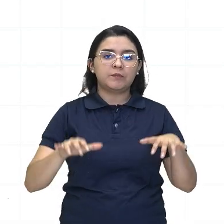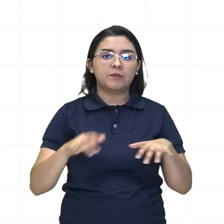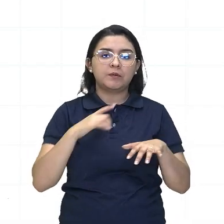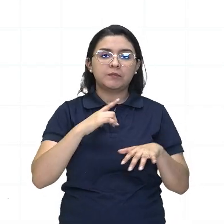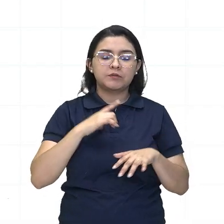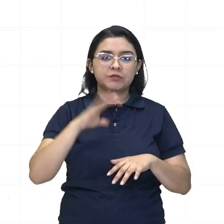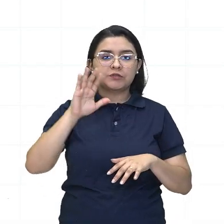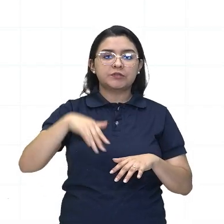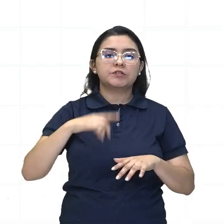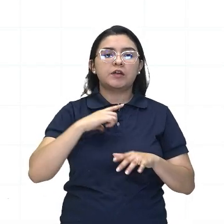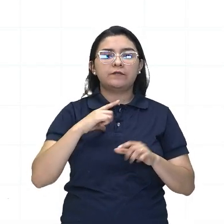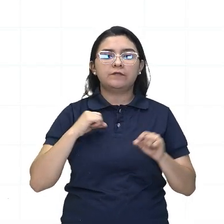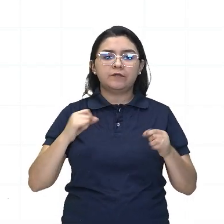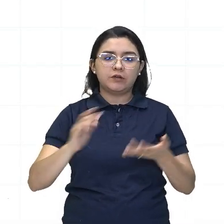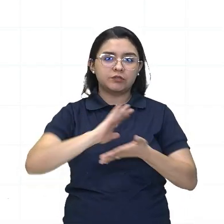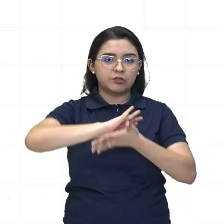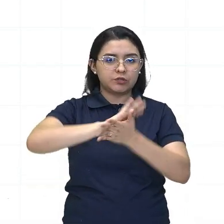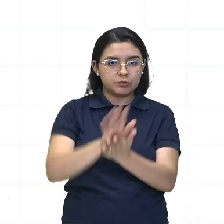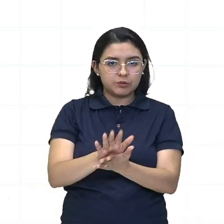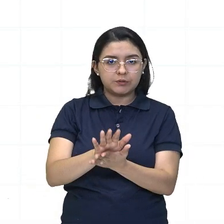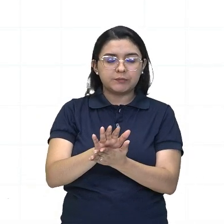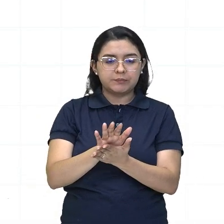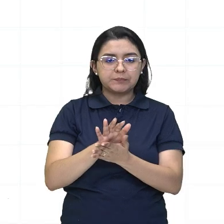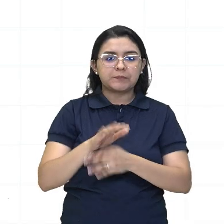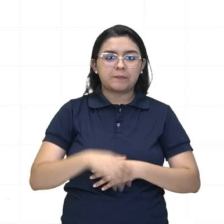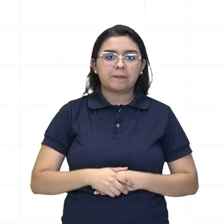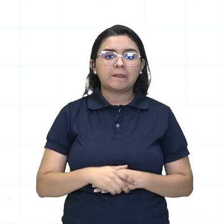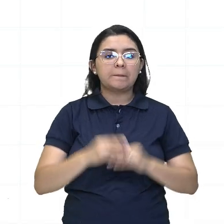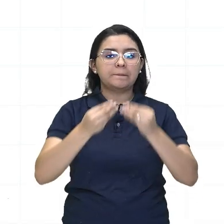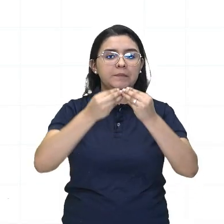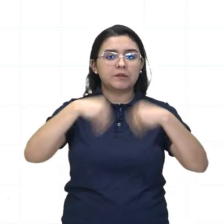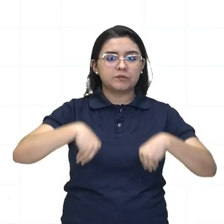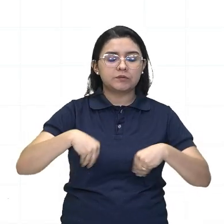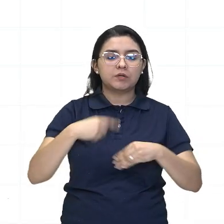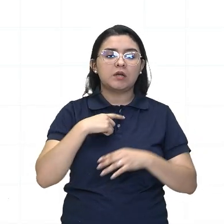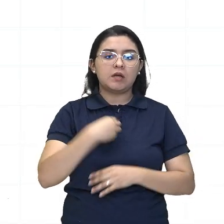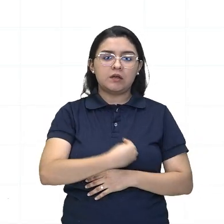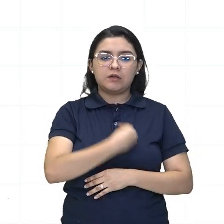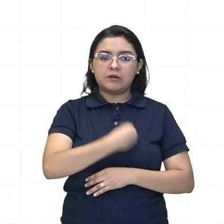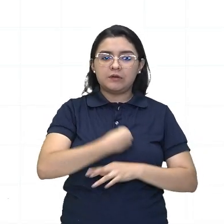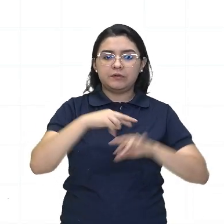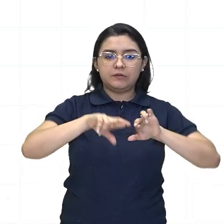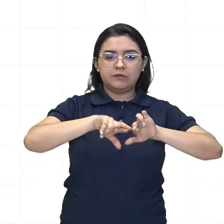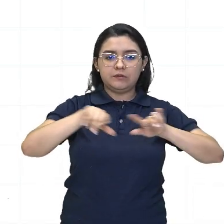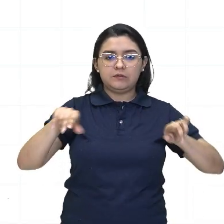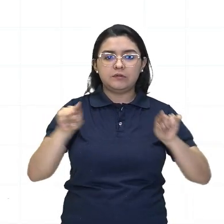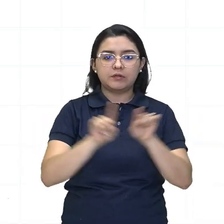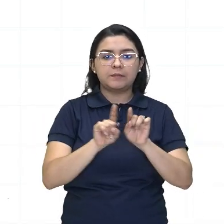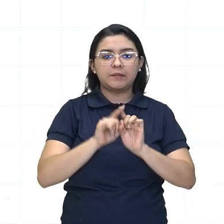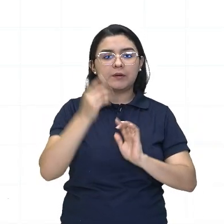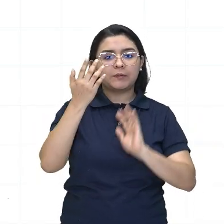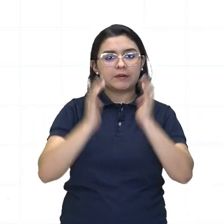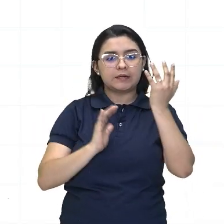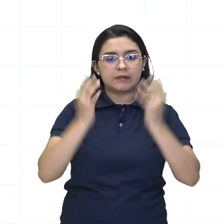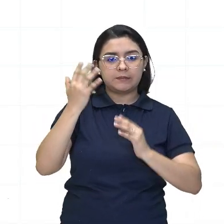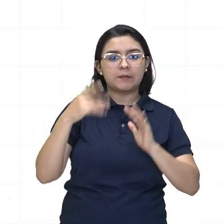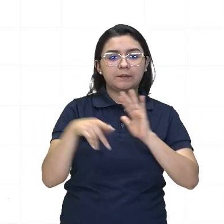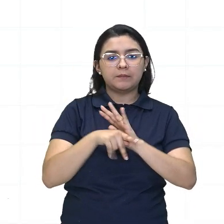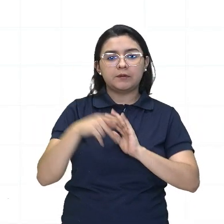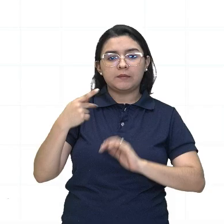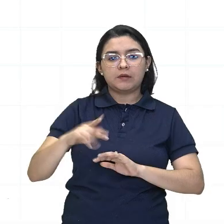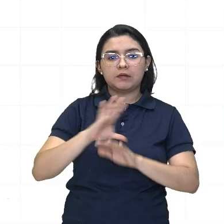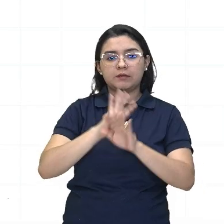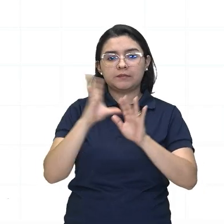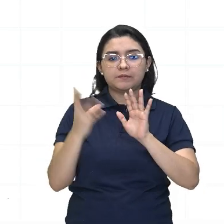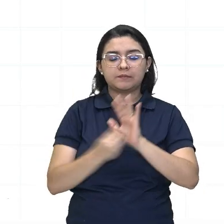aí devastado, gente, comprometendo a biodiversidade e o clima local. Então,